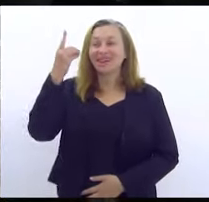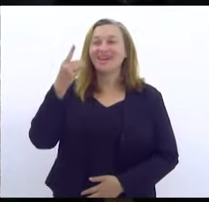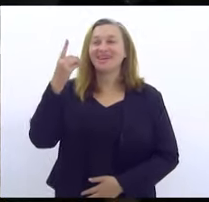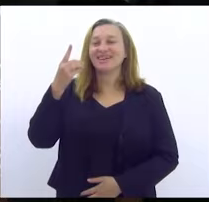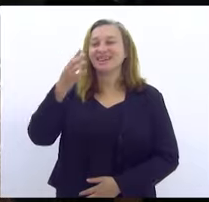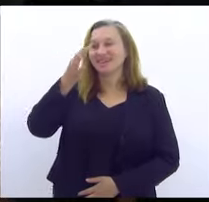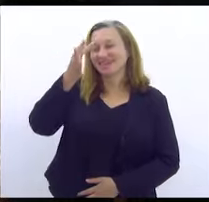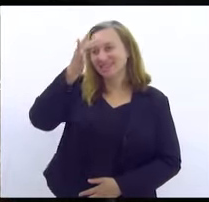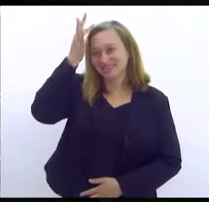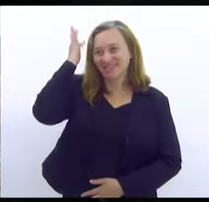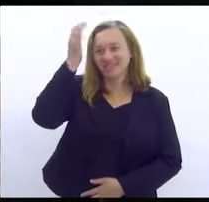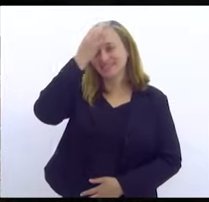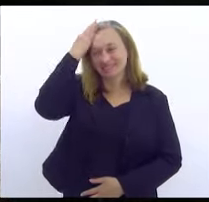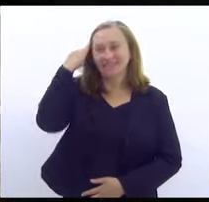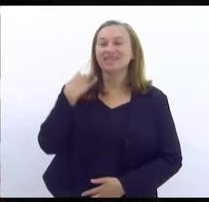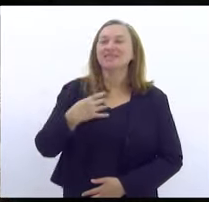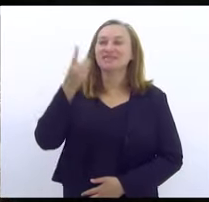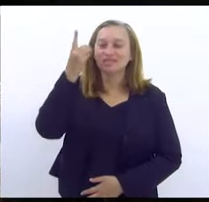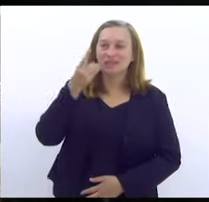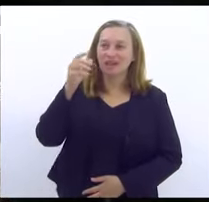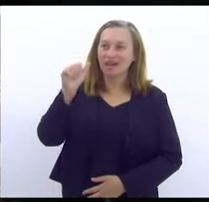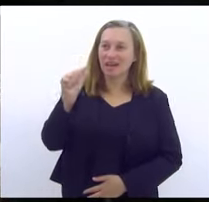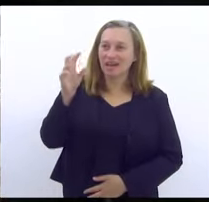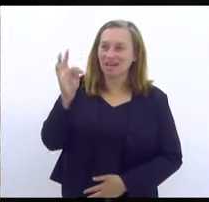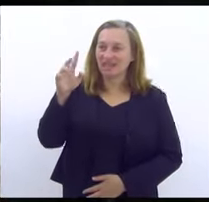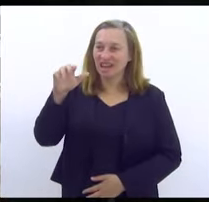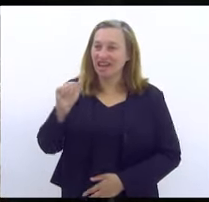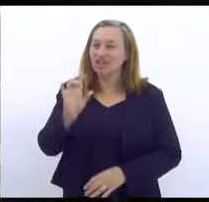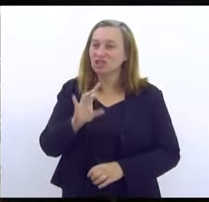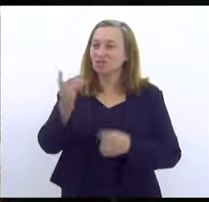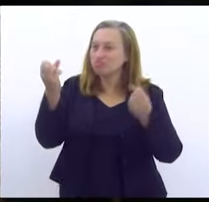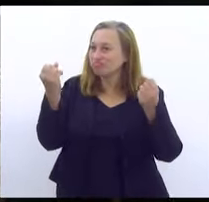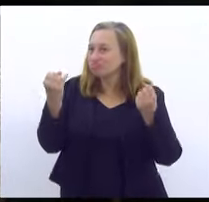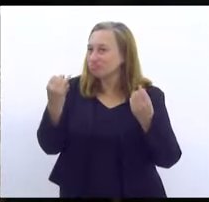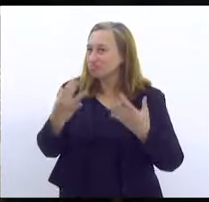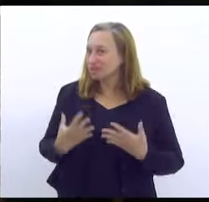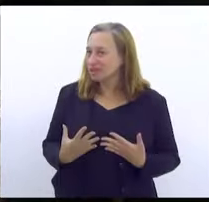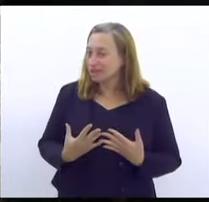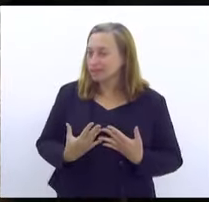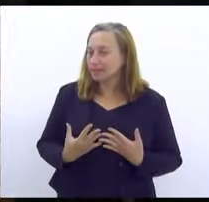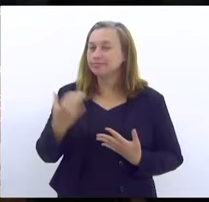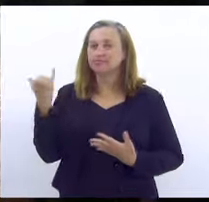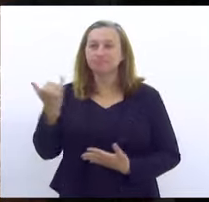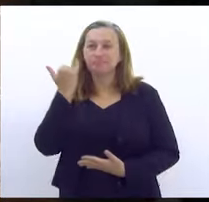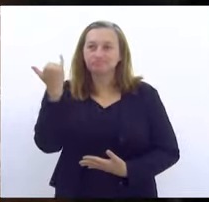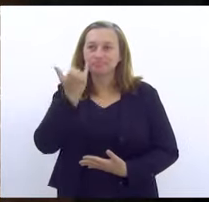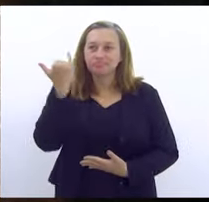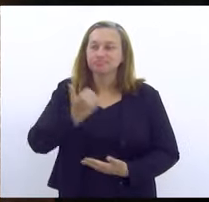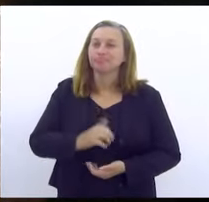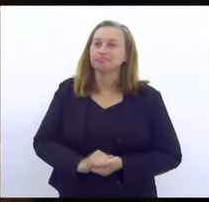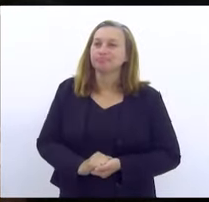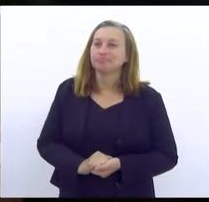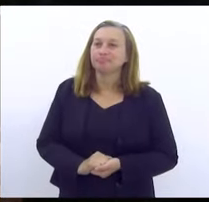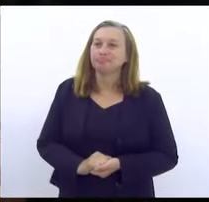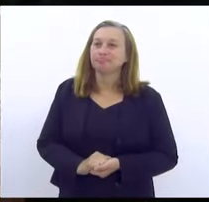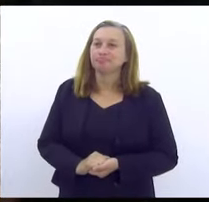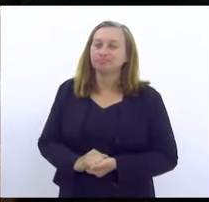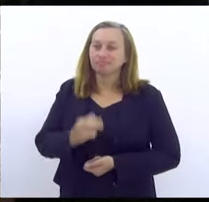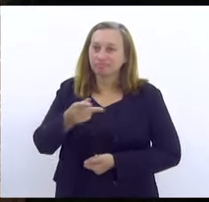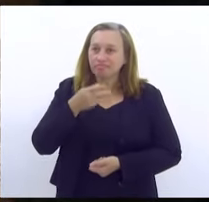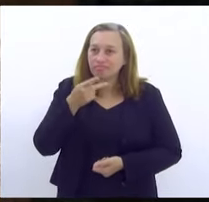o deputado Átila Nunes. Apenas um detalhe, que os detalhes são importantes. Ressaltar